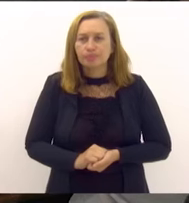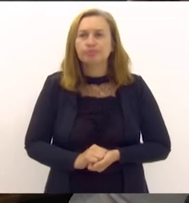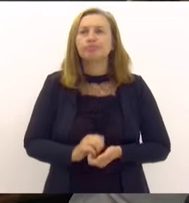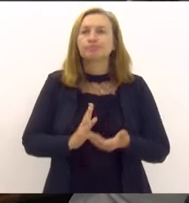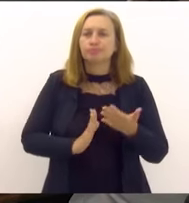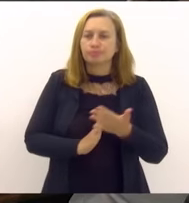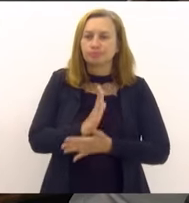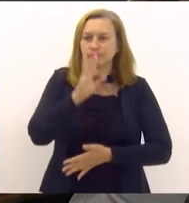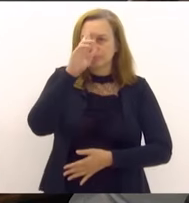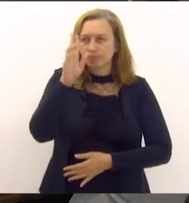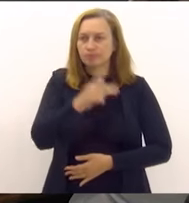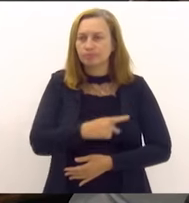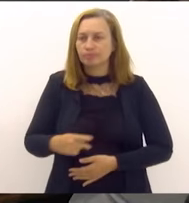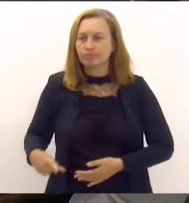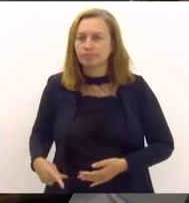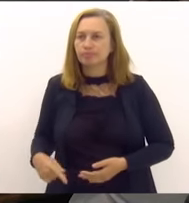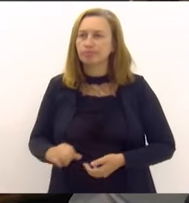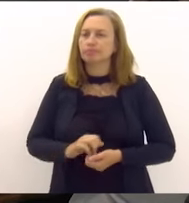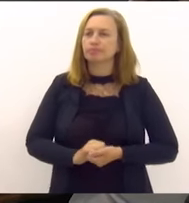Favorável, senhor presidente.